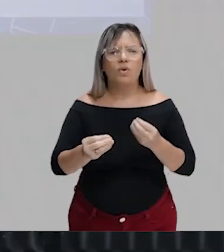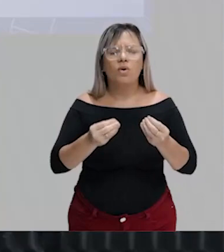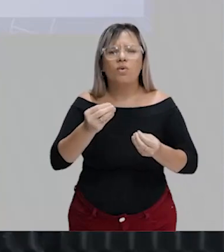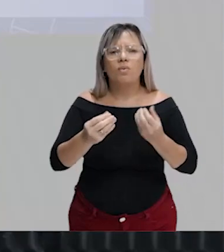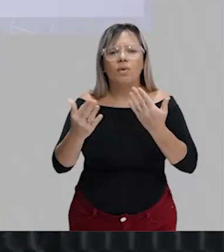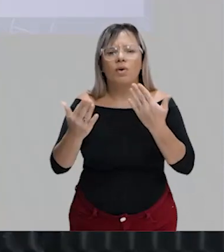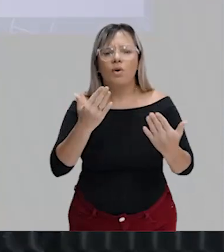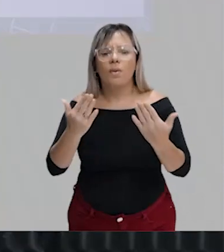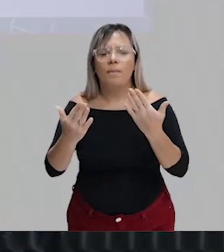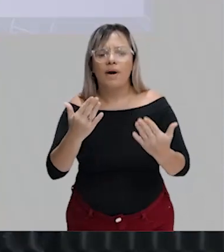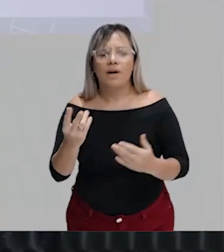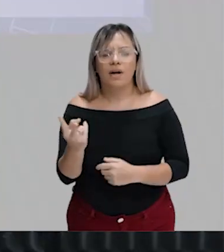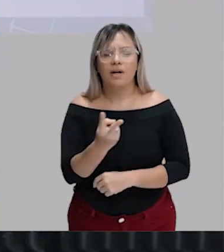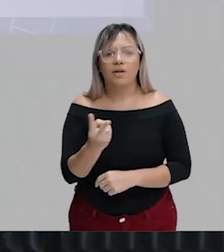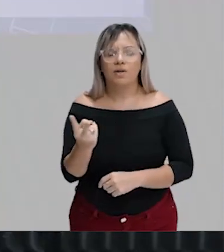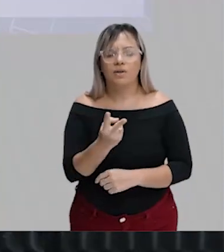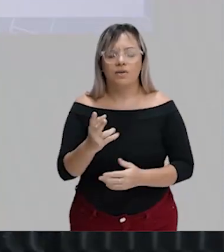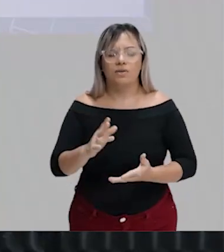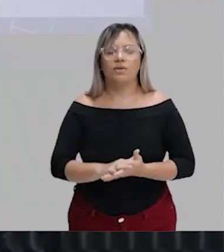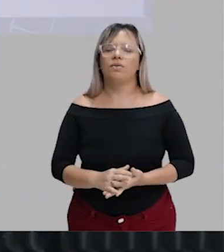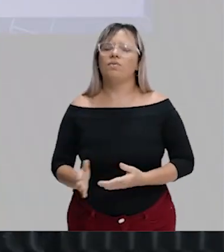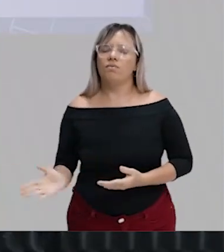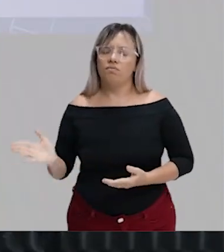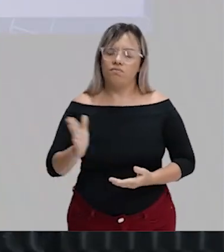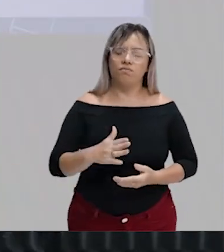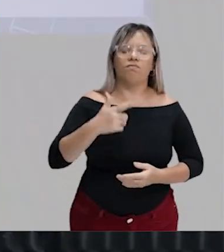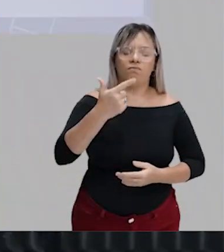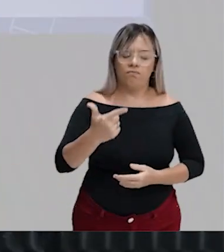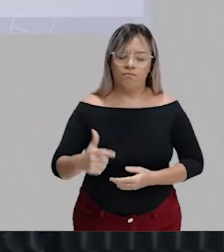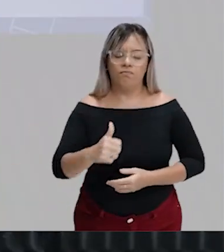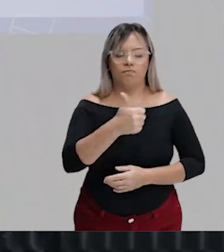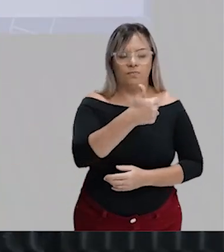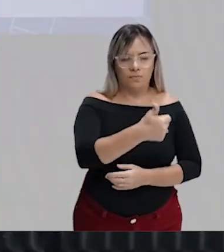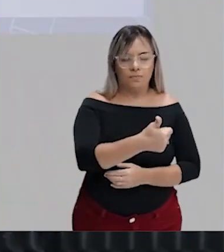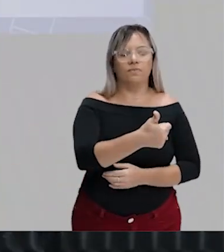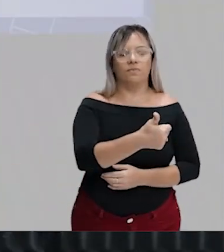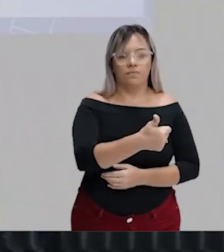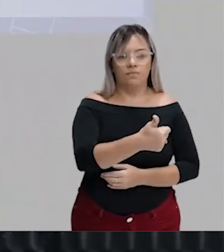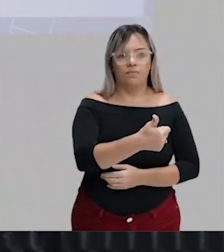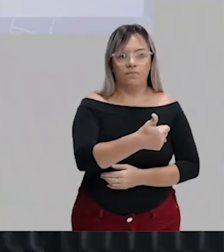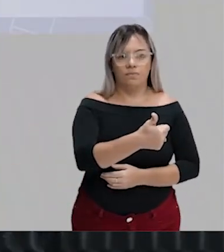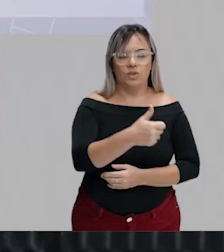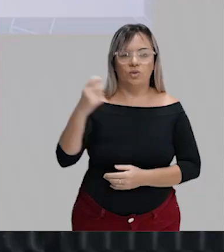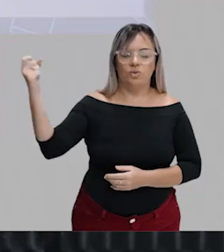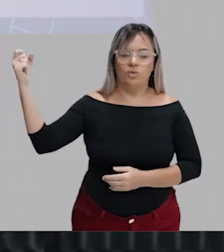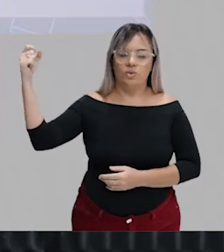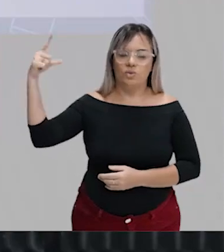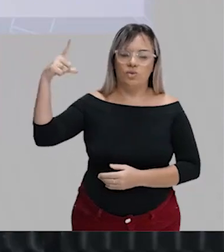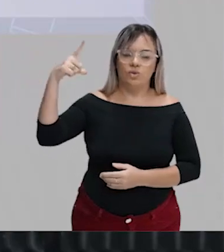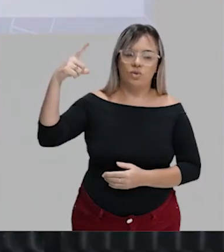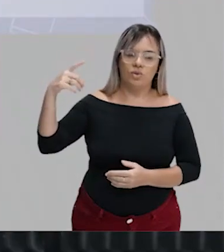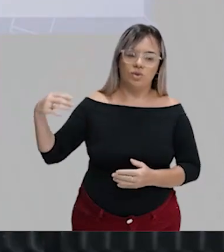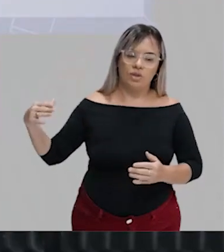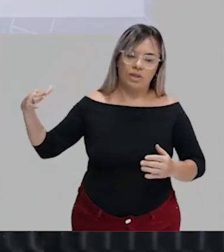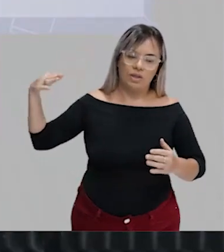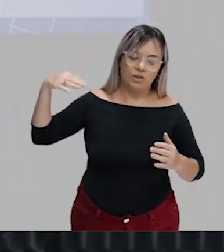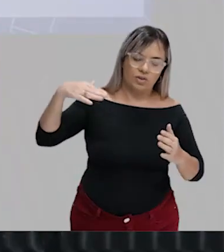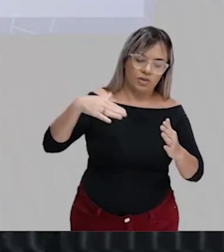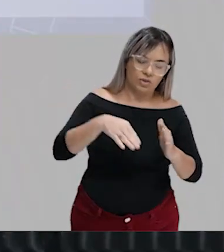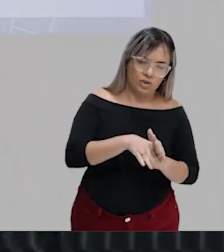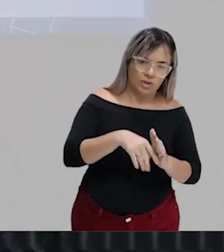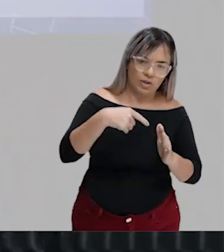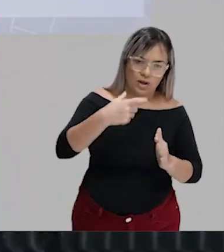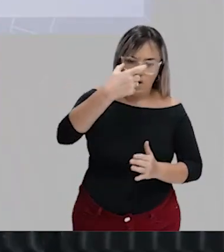ok? Então vamos novamente para as afirmações. A primeira diz o seguinte: o calor do Sol chega até nós por.